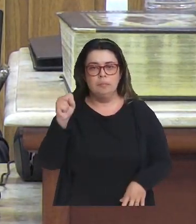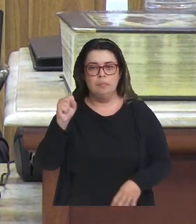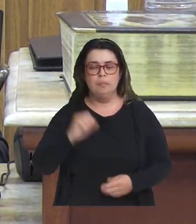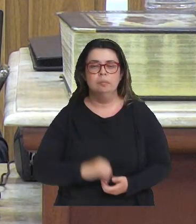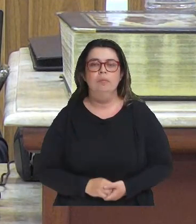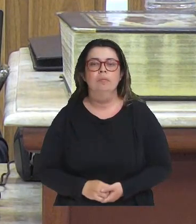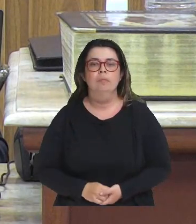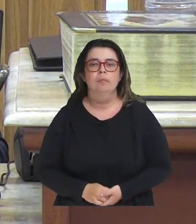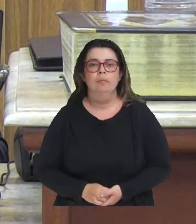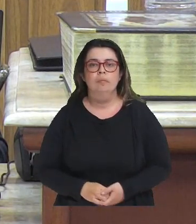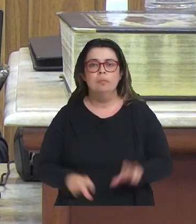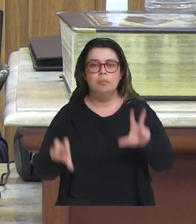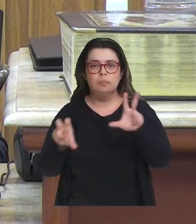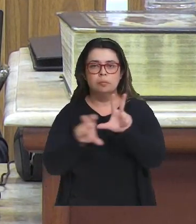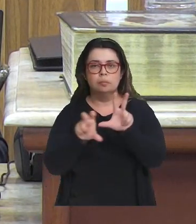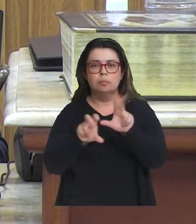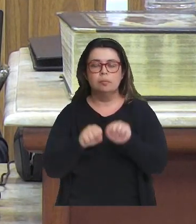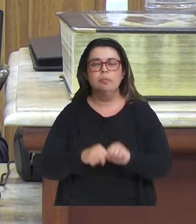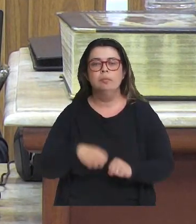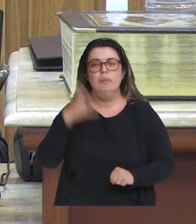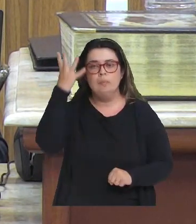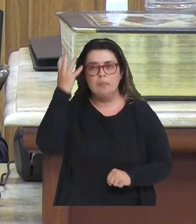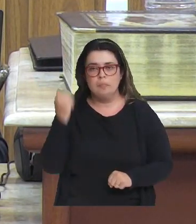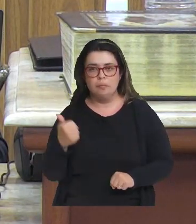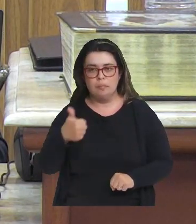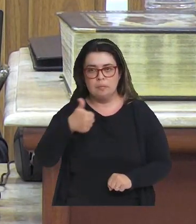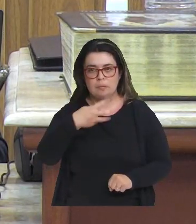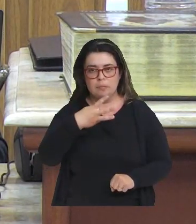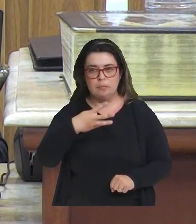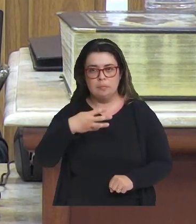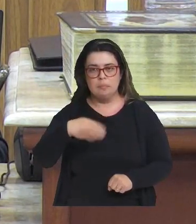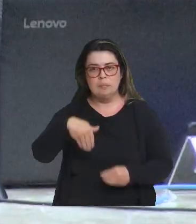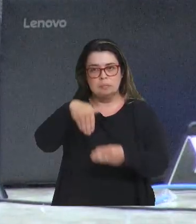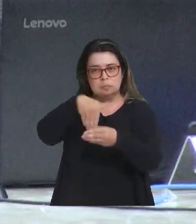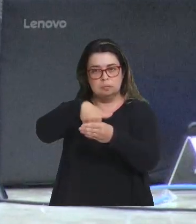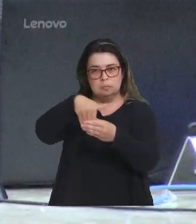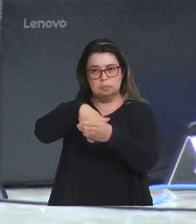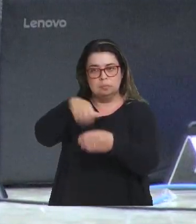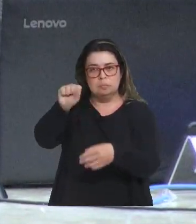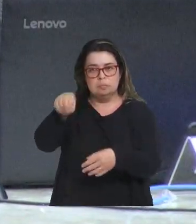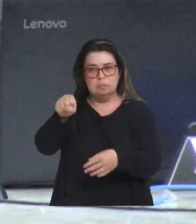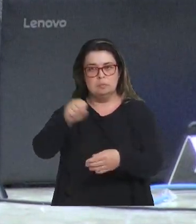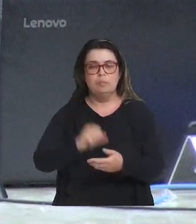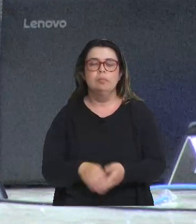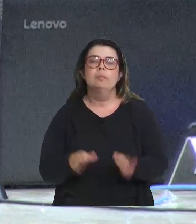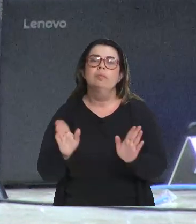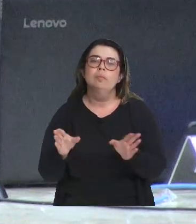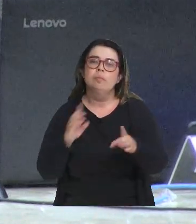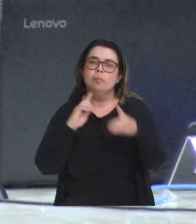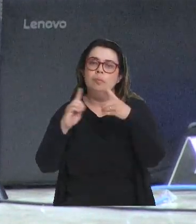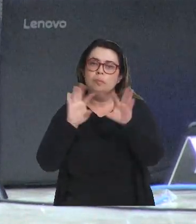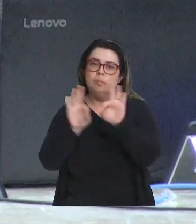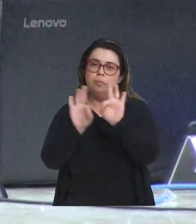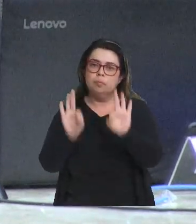158/2022, de autoria do Poder Executivo, foi aprovado por 14 votos favoráveis. Passaremos agora à discussão do projeto de